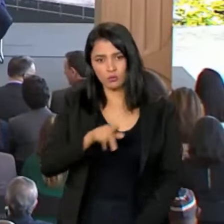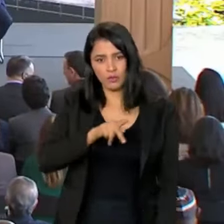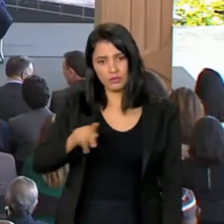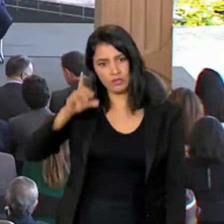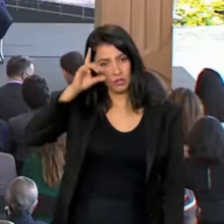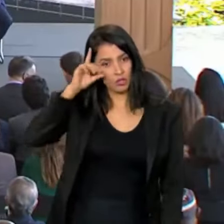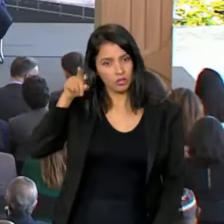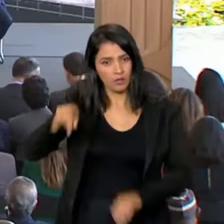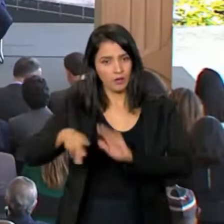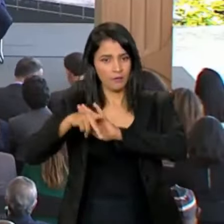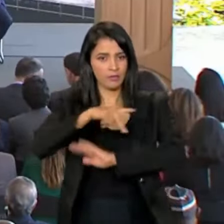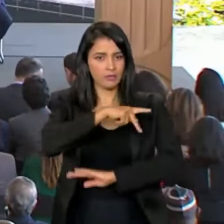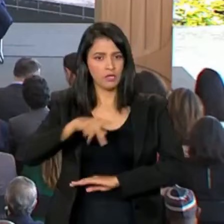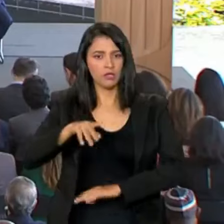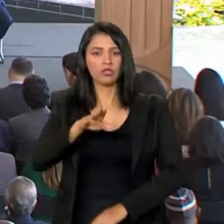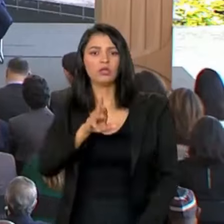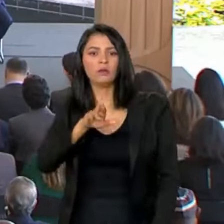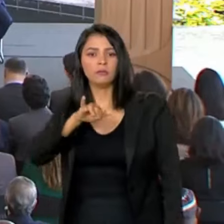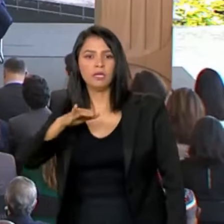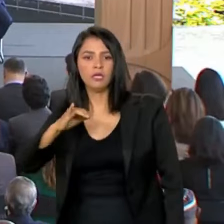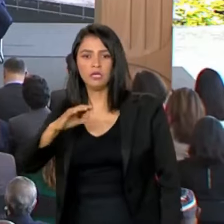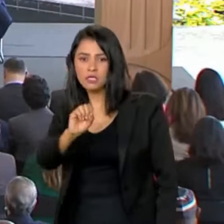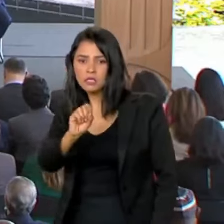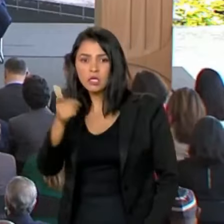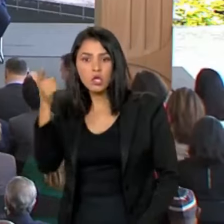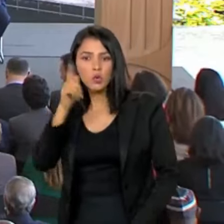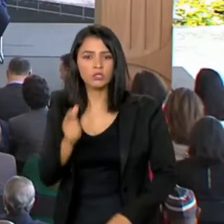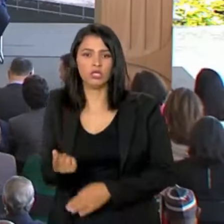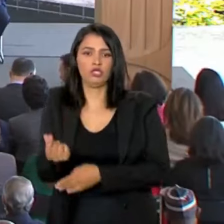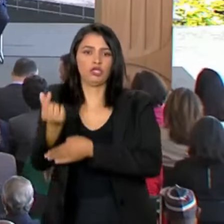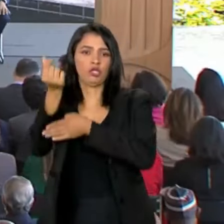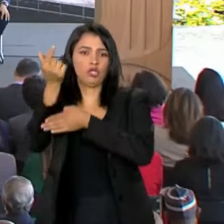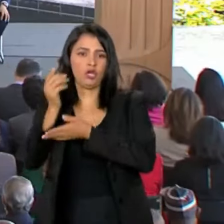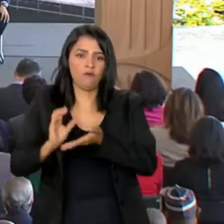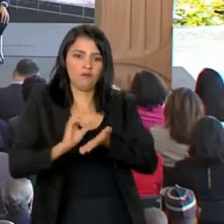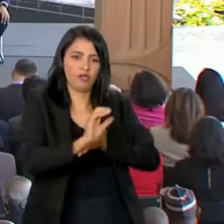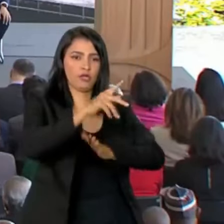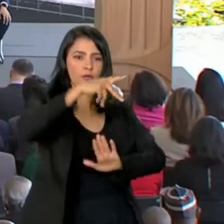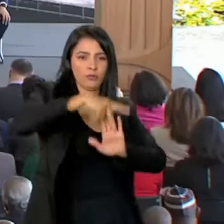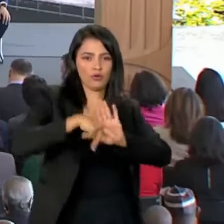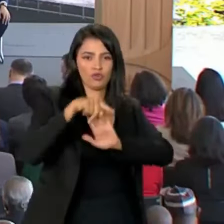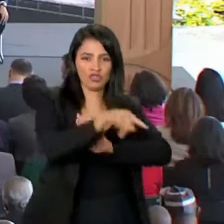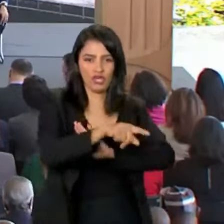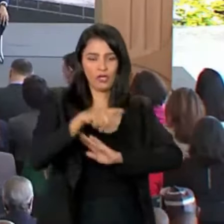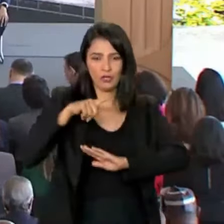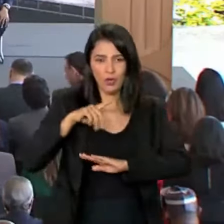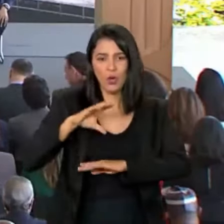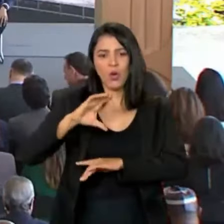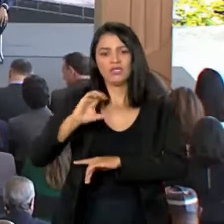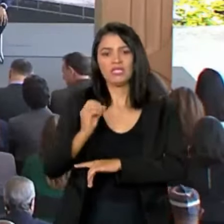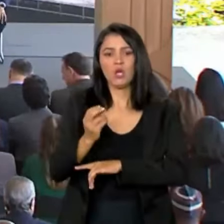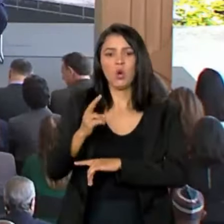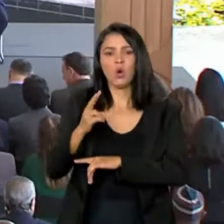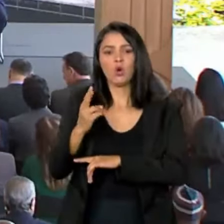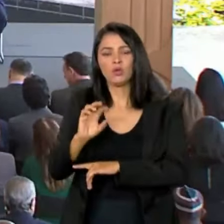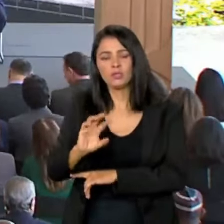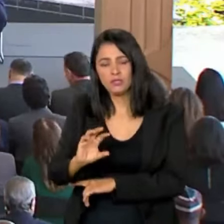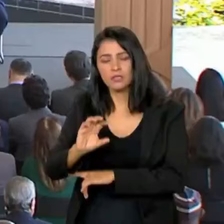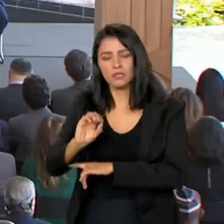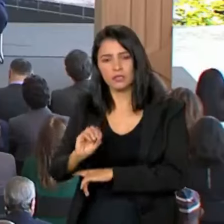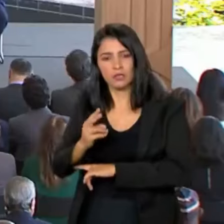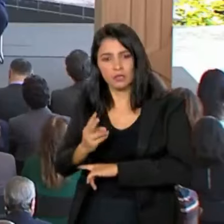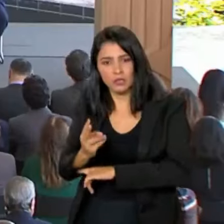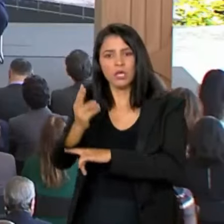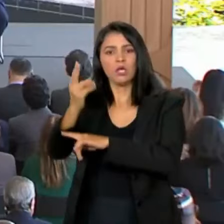o BRICS, e consegui até com um dinheirinho para nós financiarmos esse projeto de descarbonização do Poder